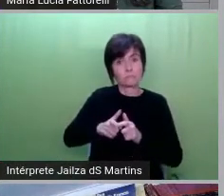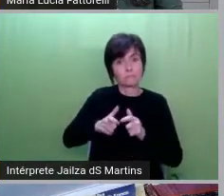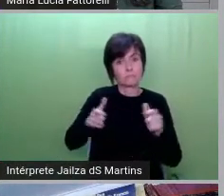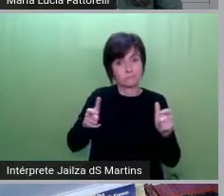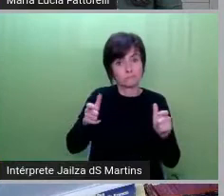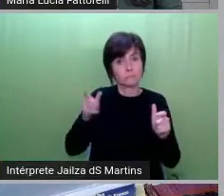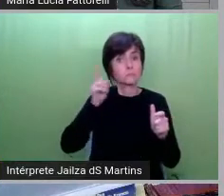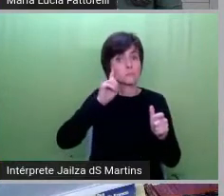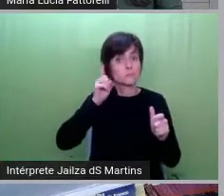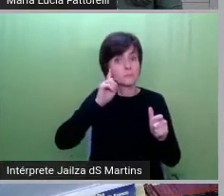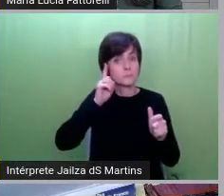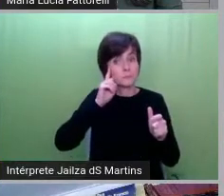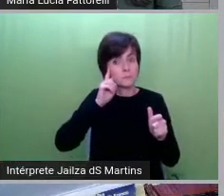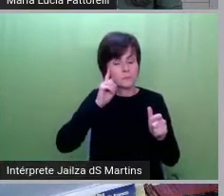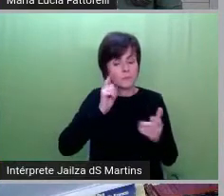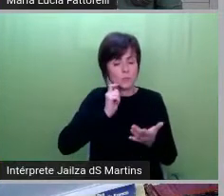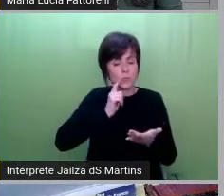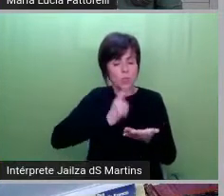de negócios,